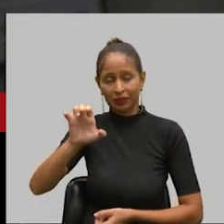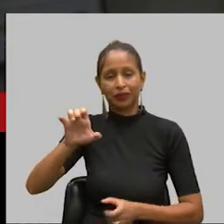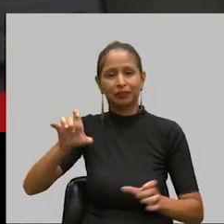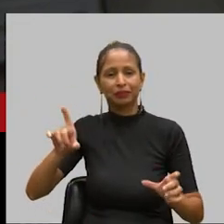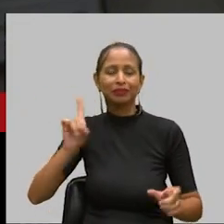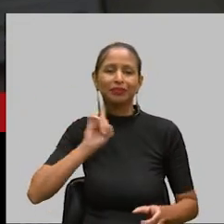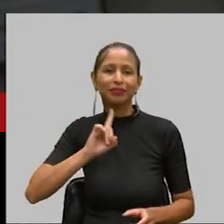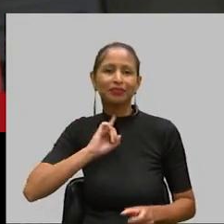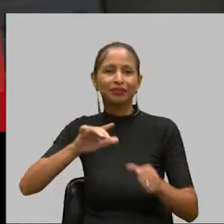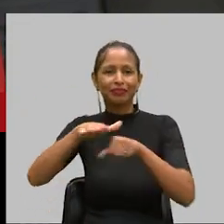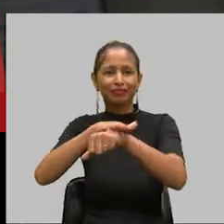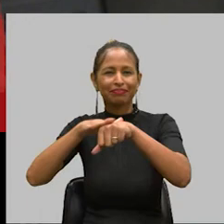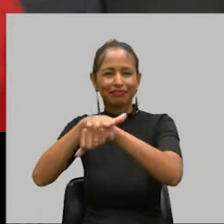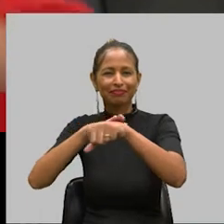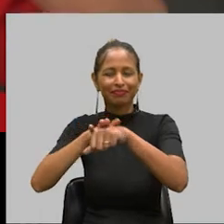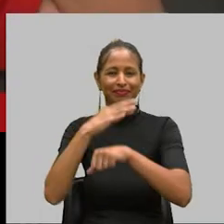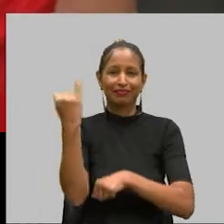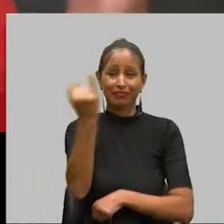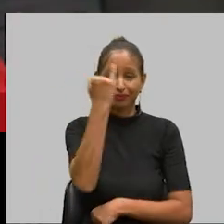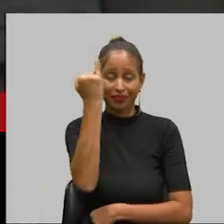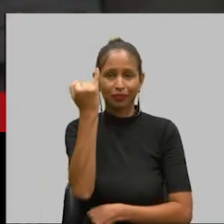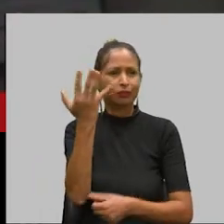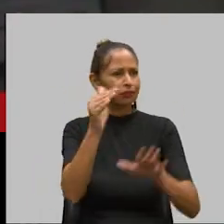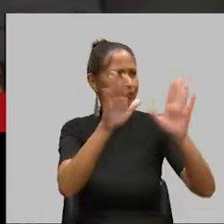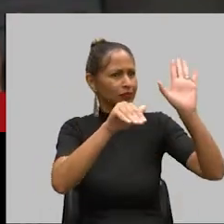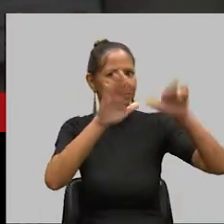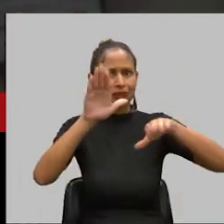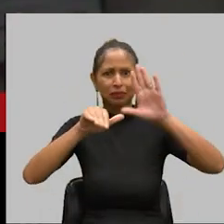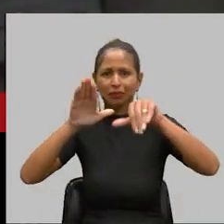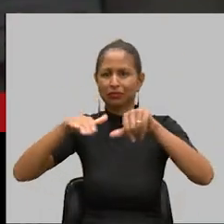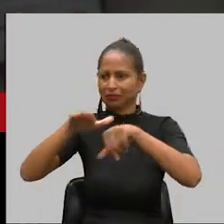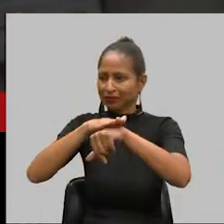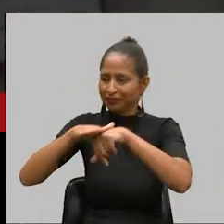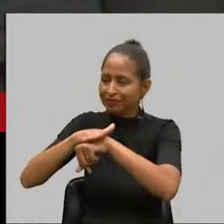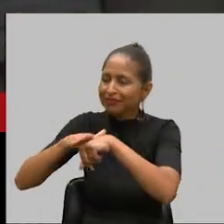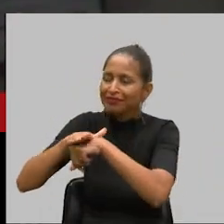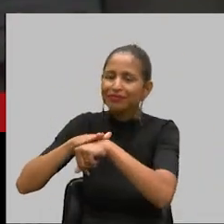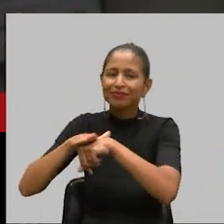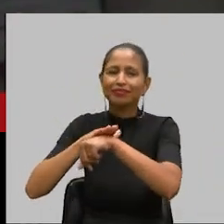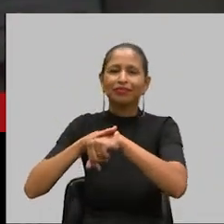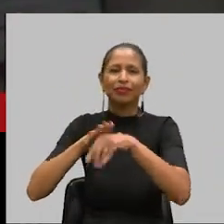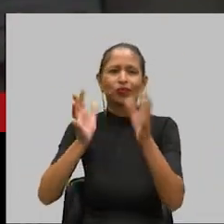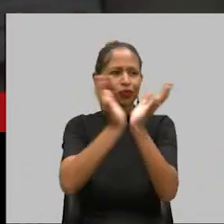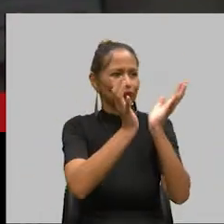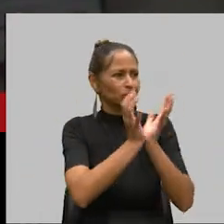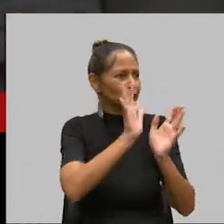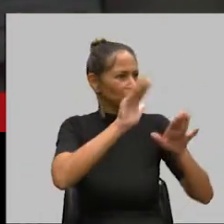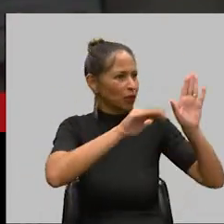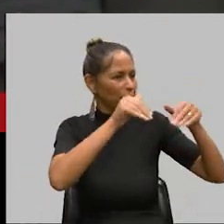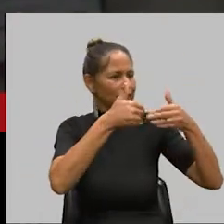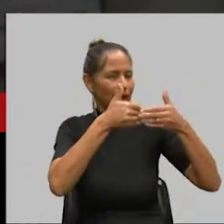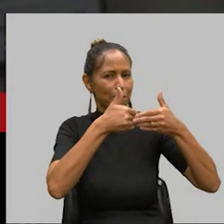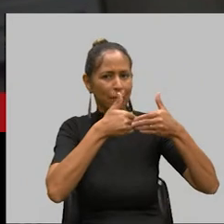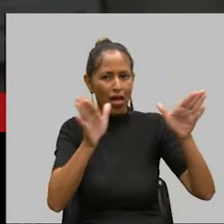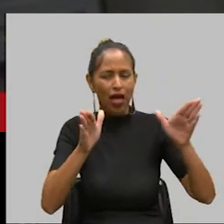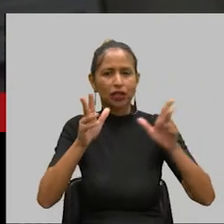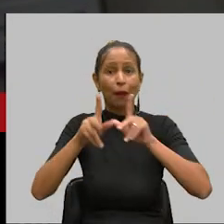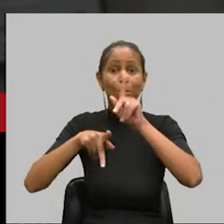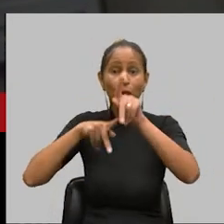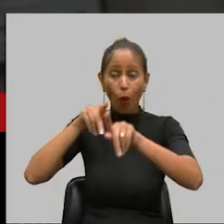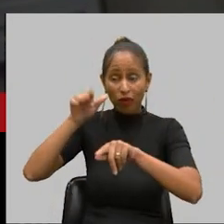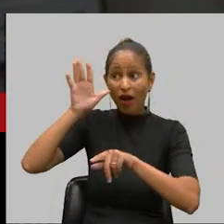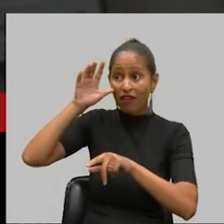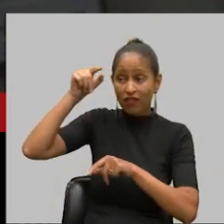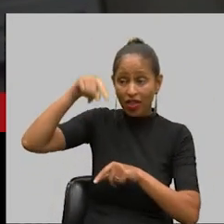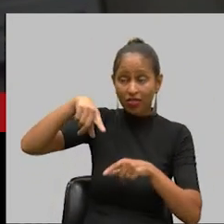conversar sobre a importância da gente convocar uma discussão mais coletiva mais aberta pública